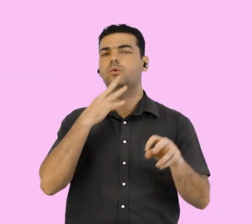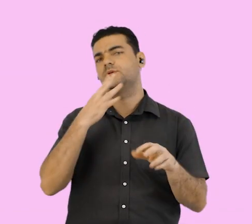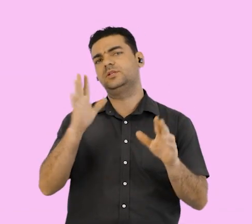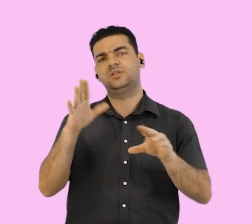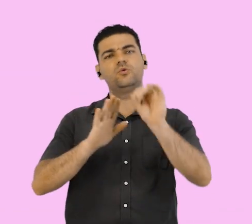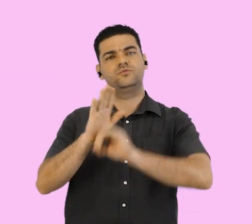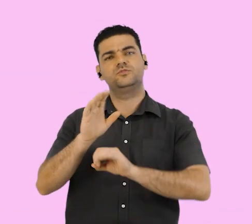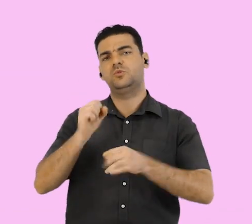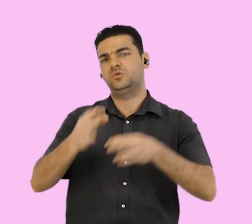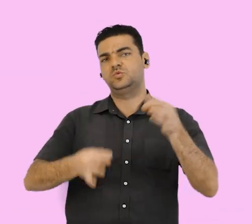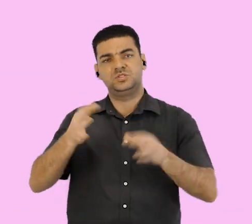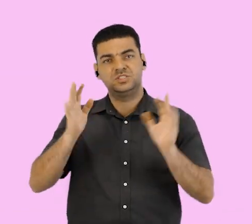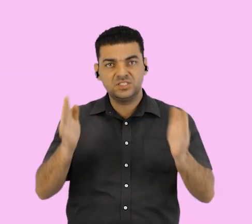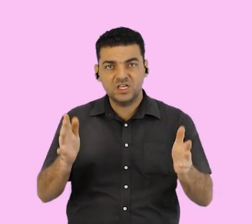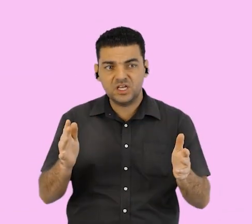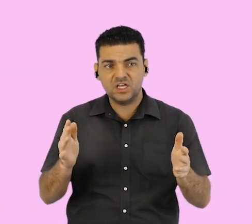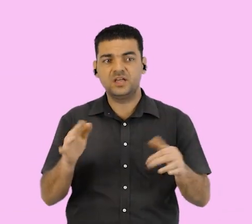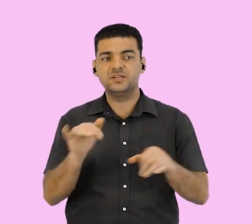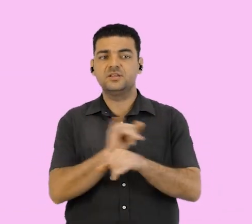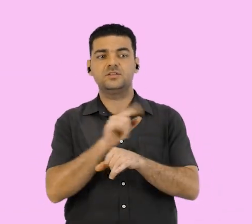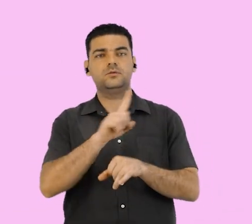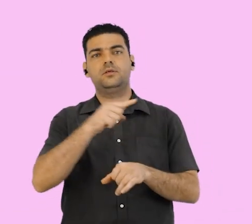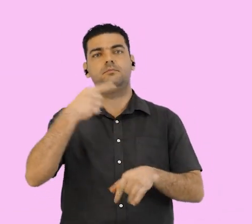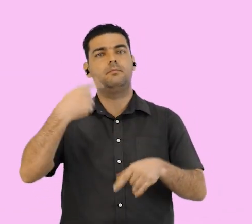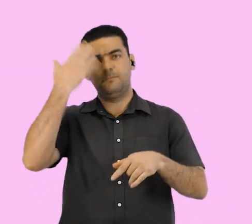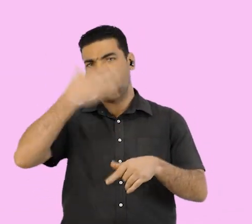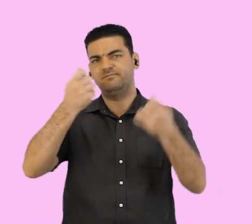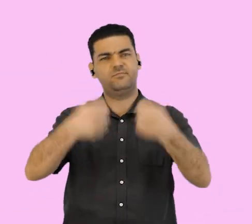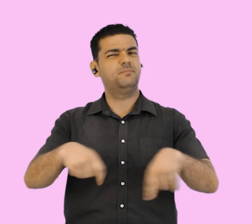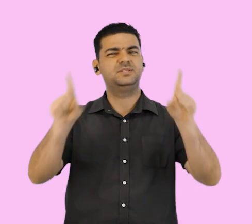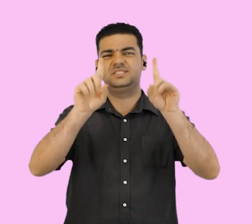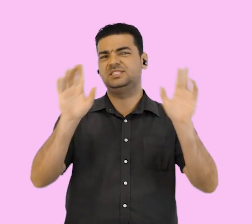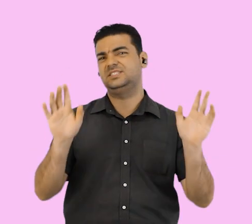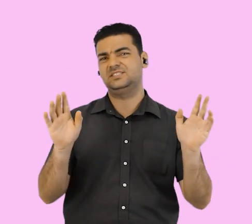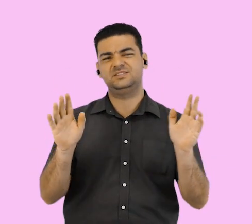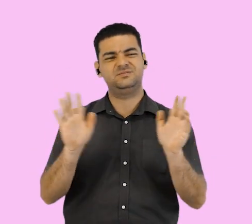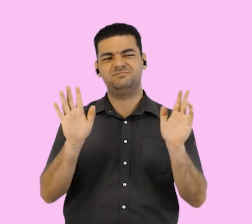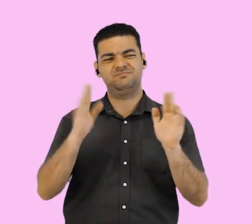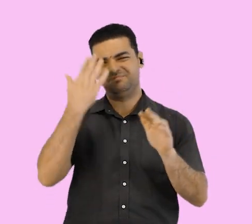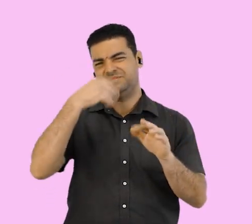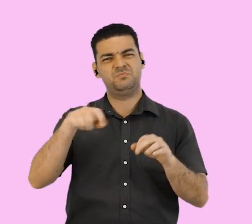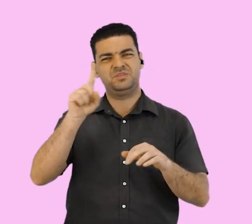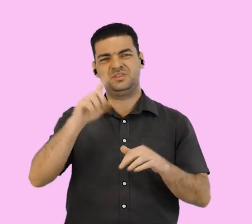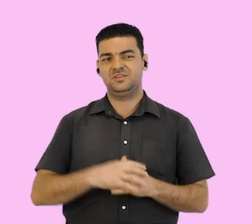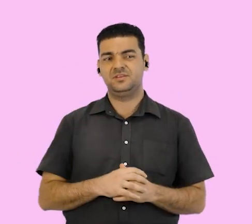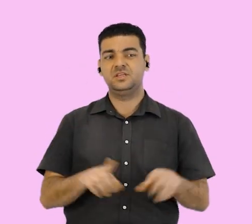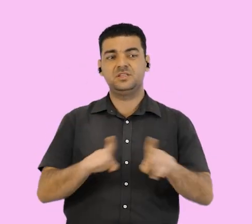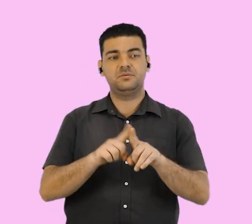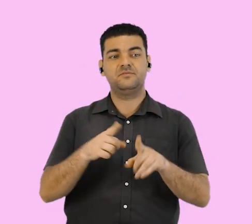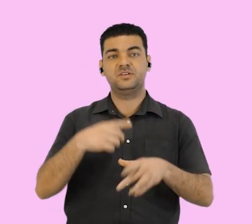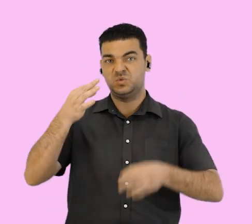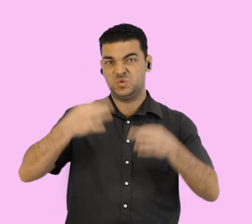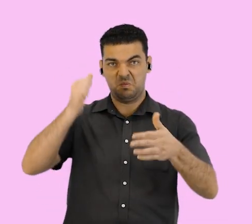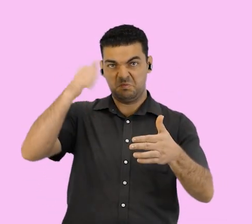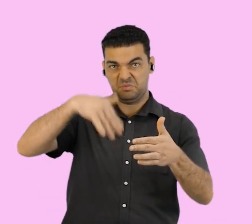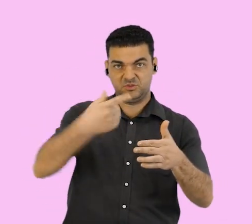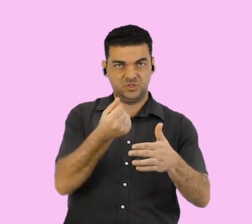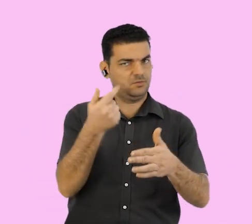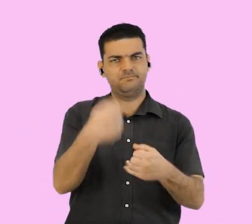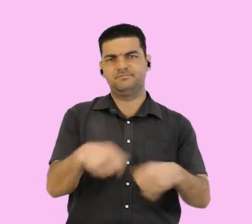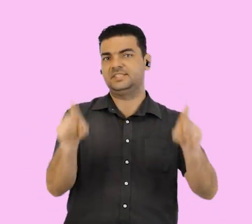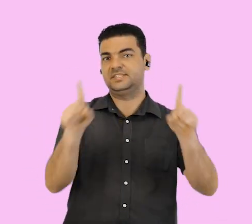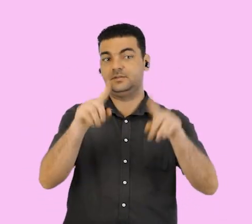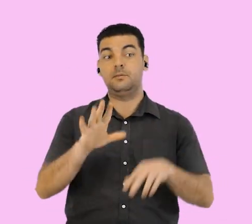matéria conhecida de ofício pela Justiça, a medida não permite dilação probatória, ou seja, produção de provas. E também não é necessário fazer